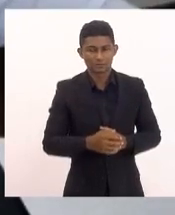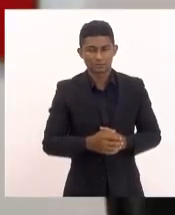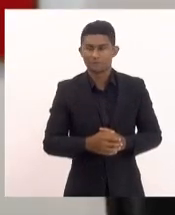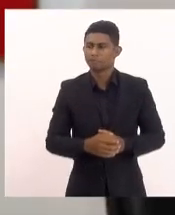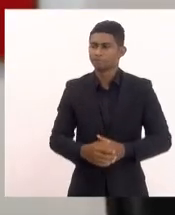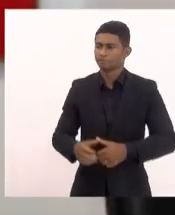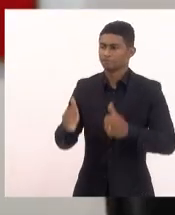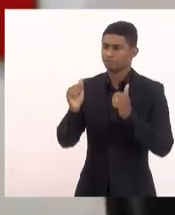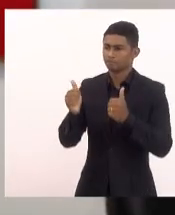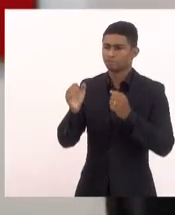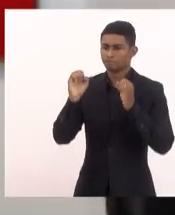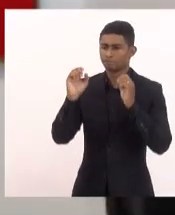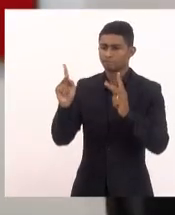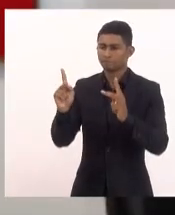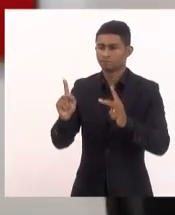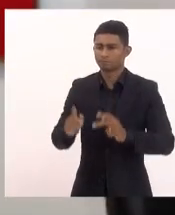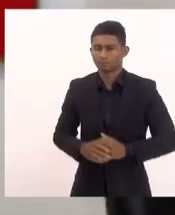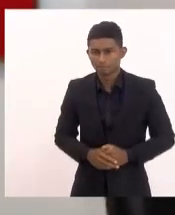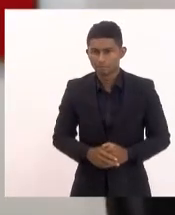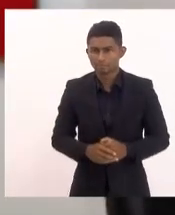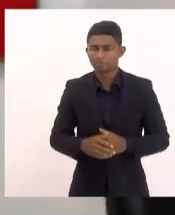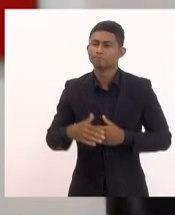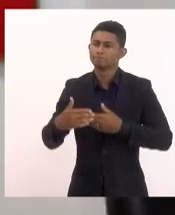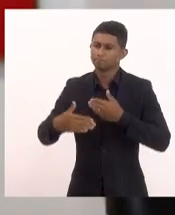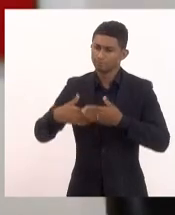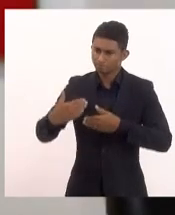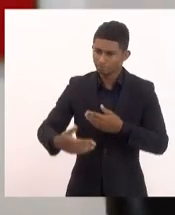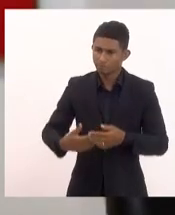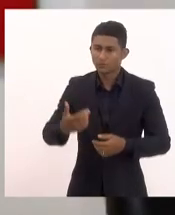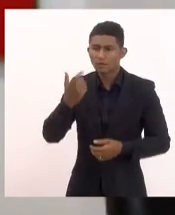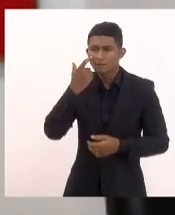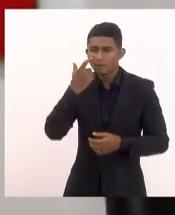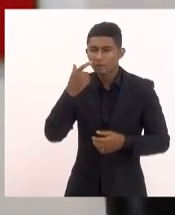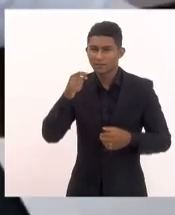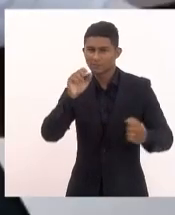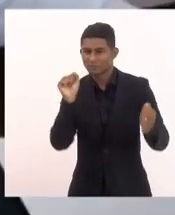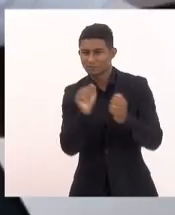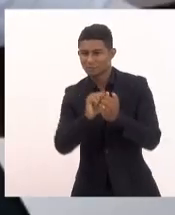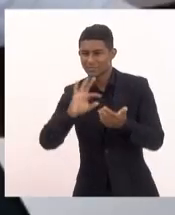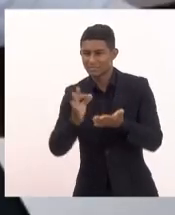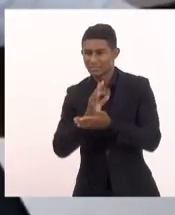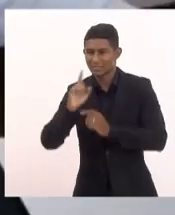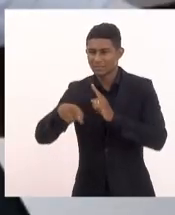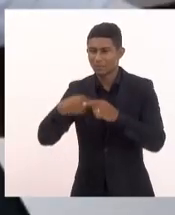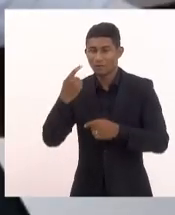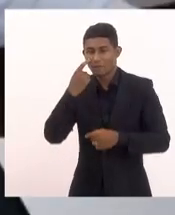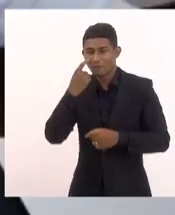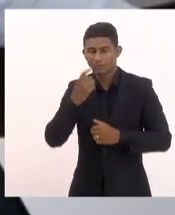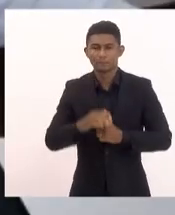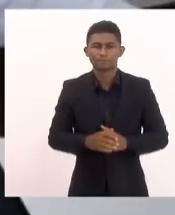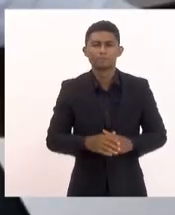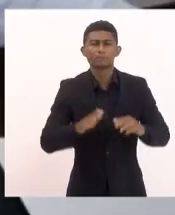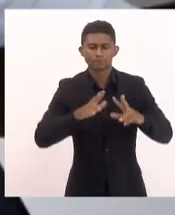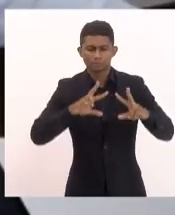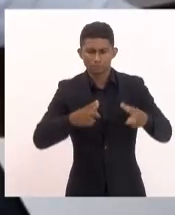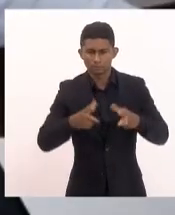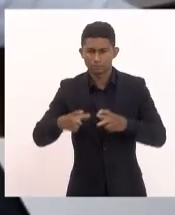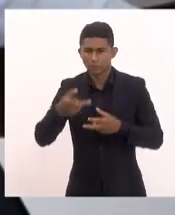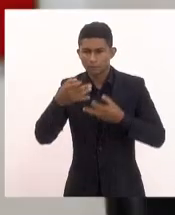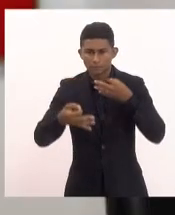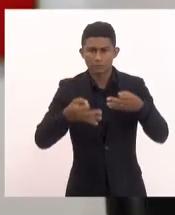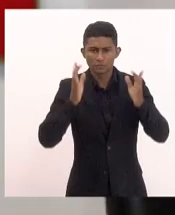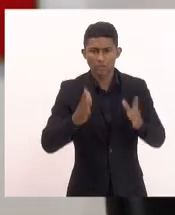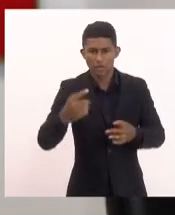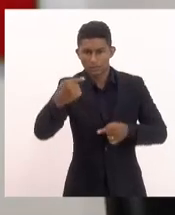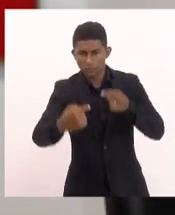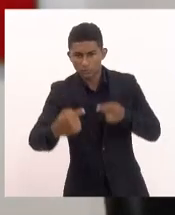Ok. Depois falamos da coautoria. Com os pareceres emitidos em discussão,